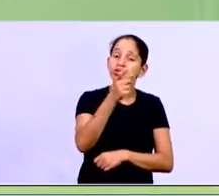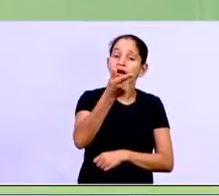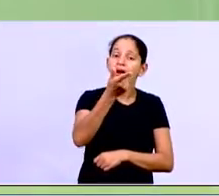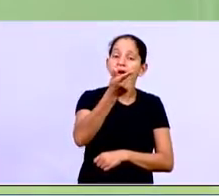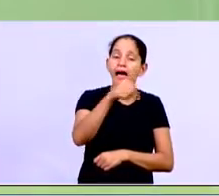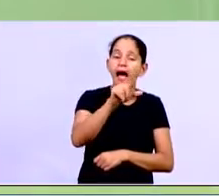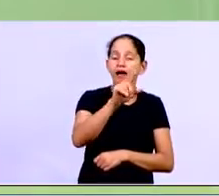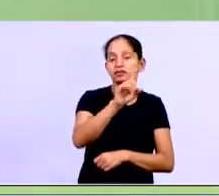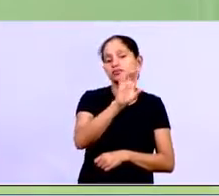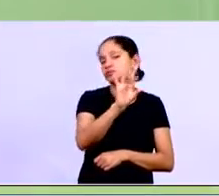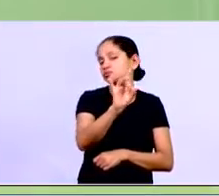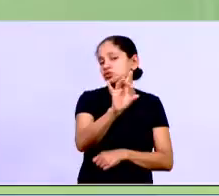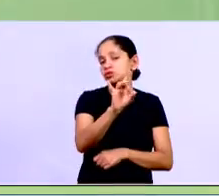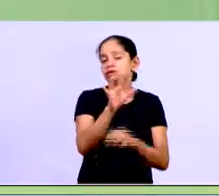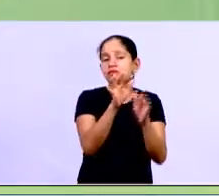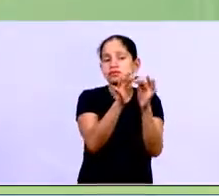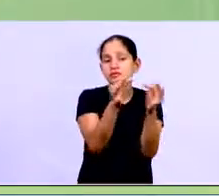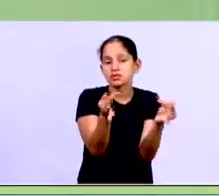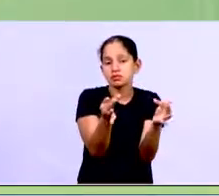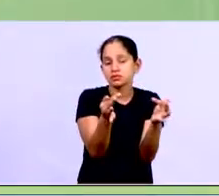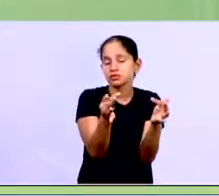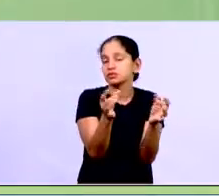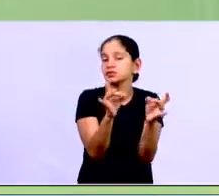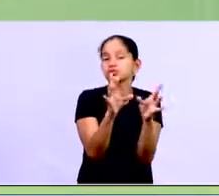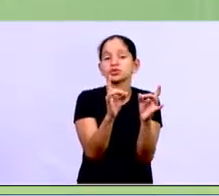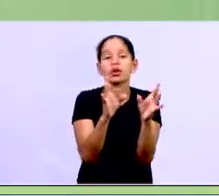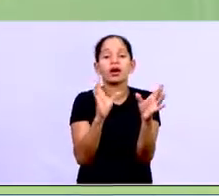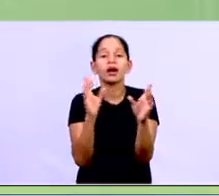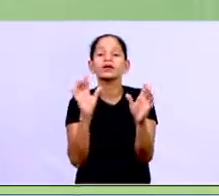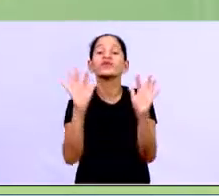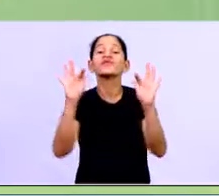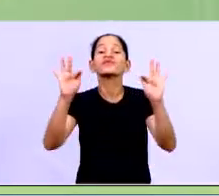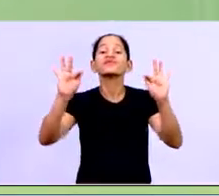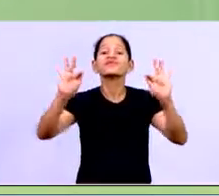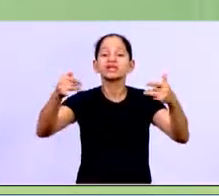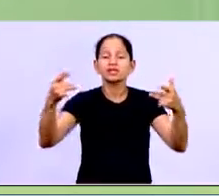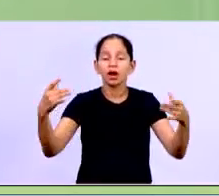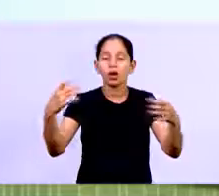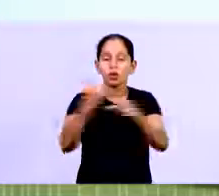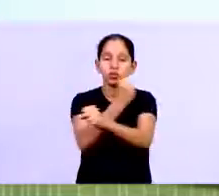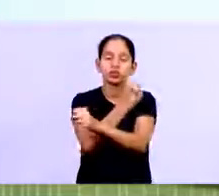757,50. Basta, no final, fazer essa soma de 750 mais R$